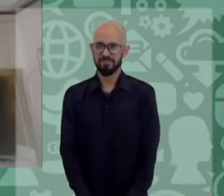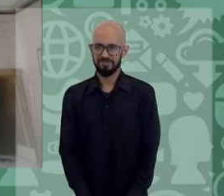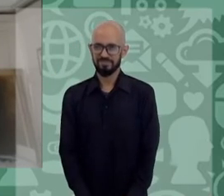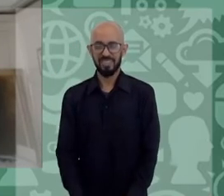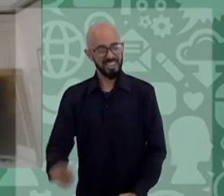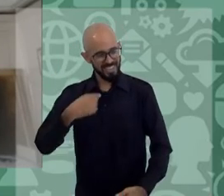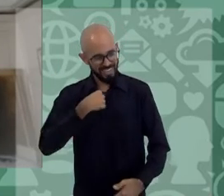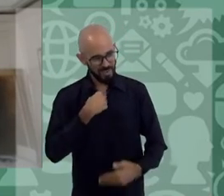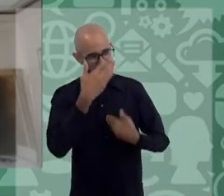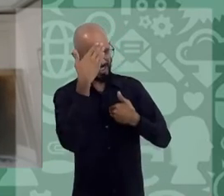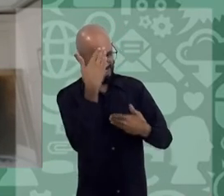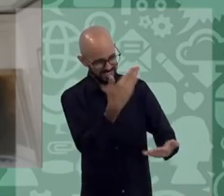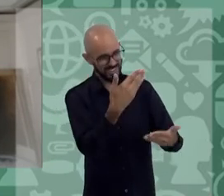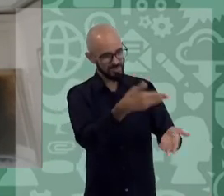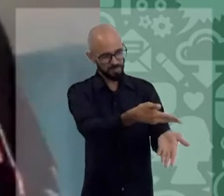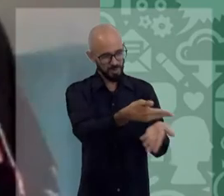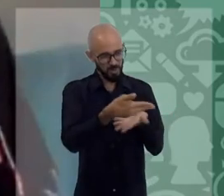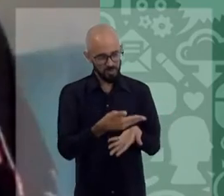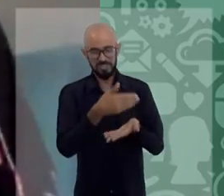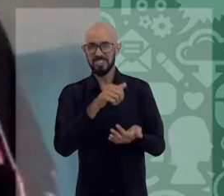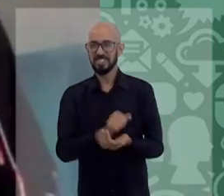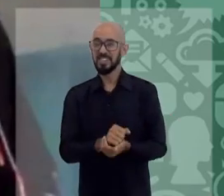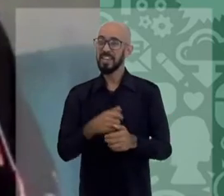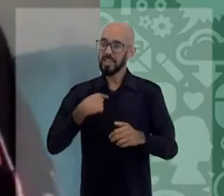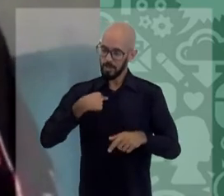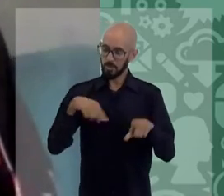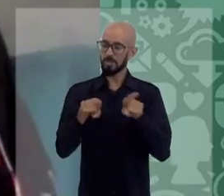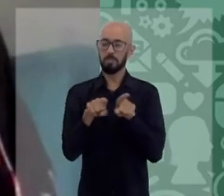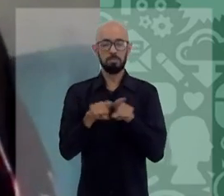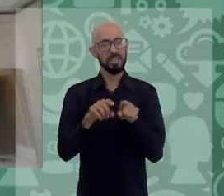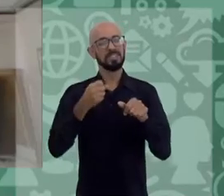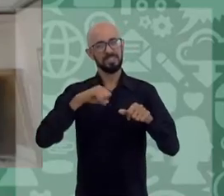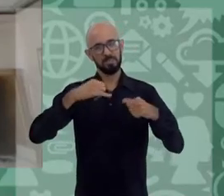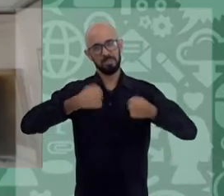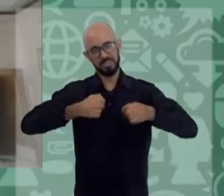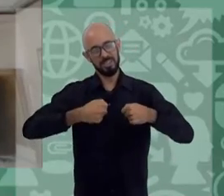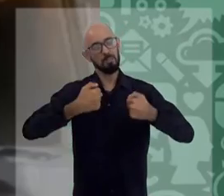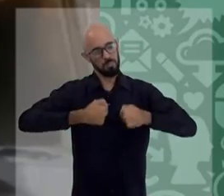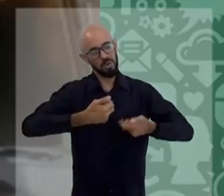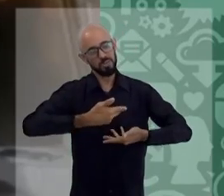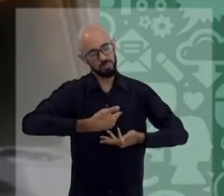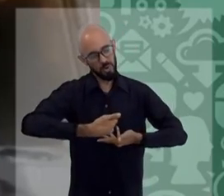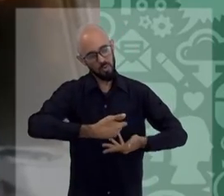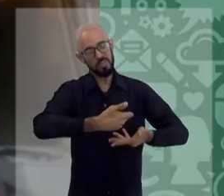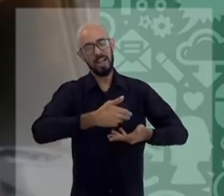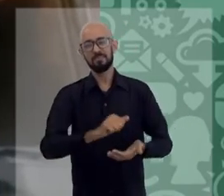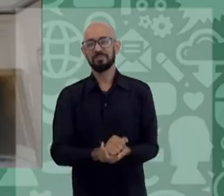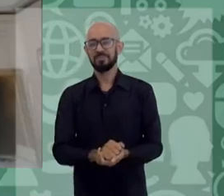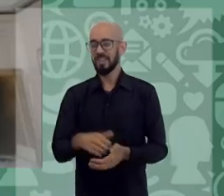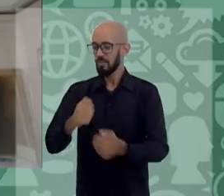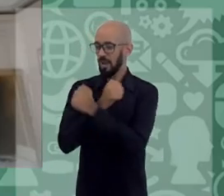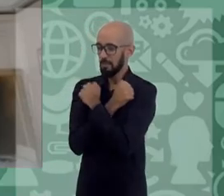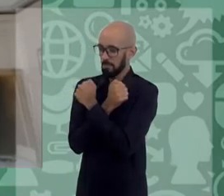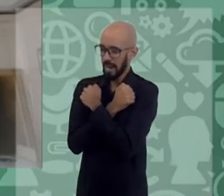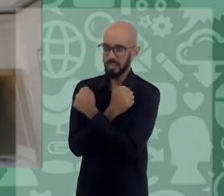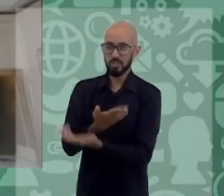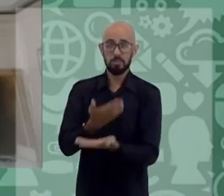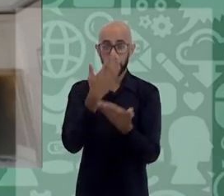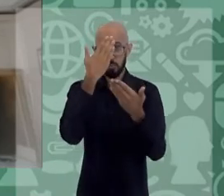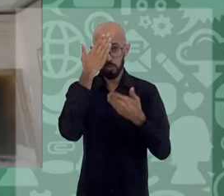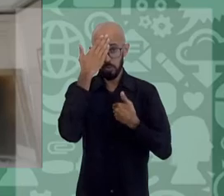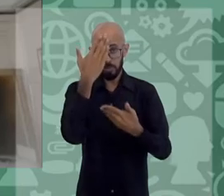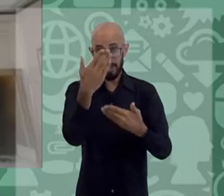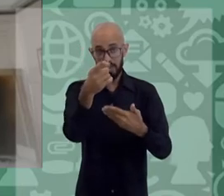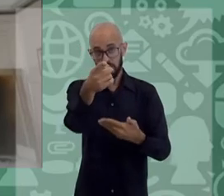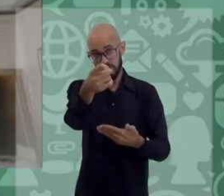vocês. Ah, sou eu que agradeço mais uma vez pelo convite. Também, pode contar comigo sempre que precisar. Muito obrigada, um